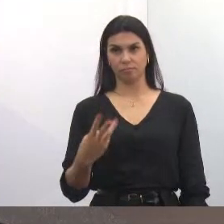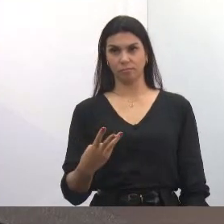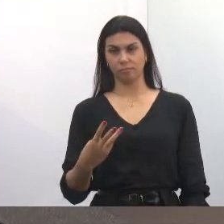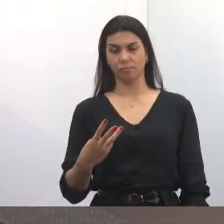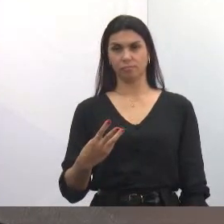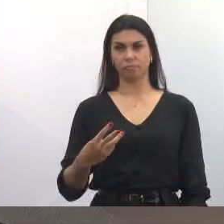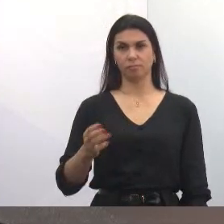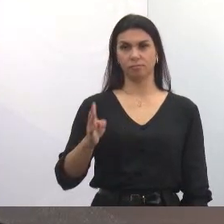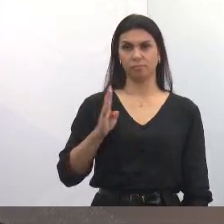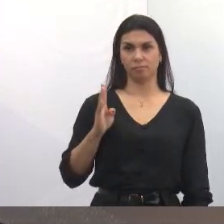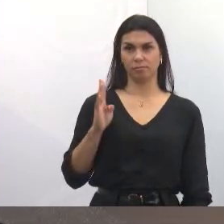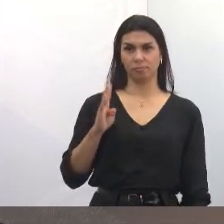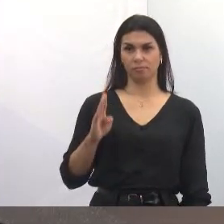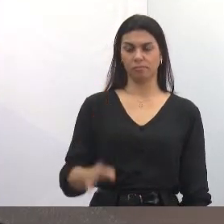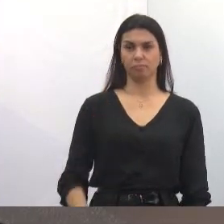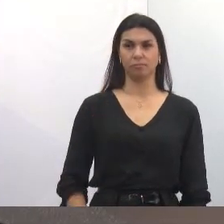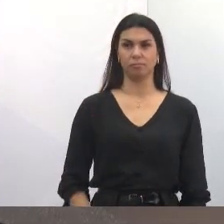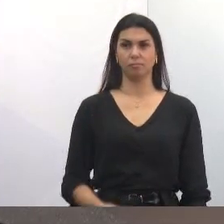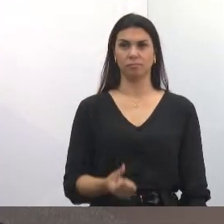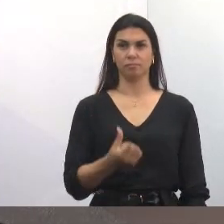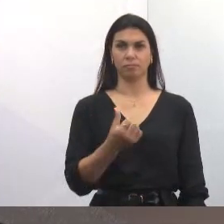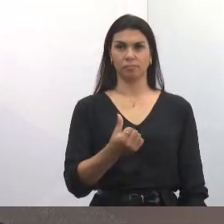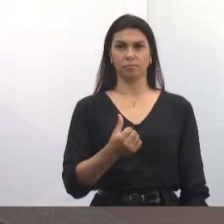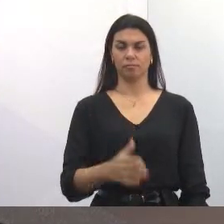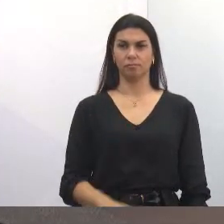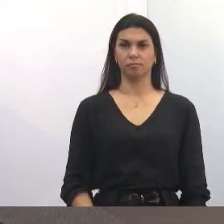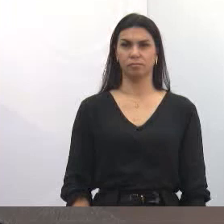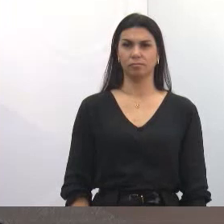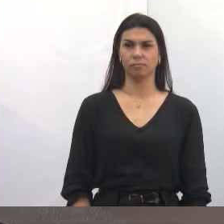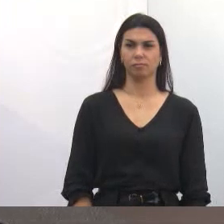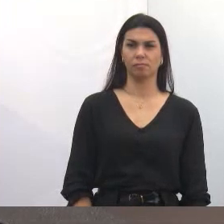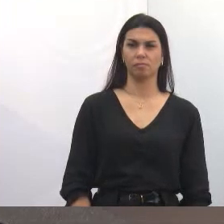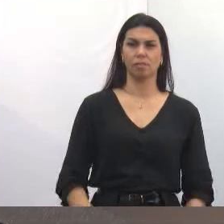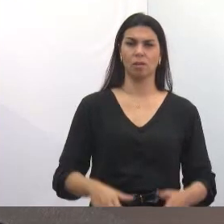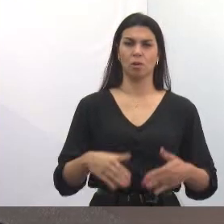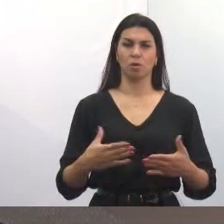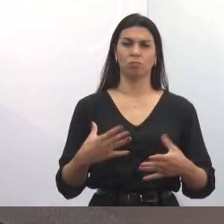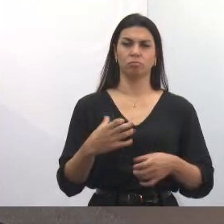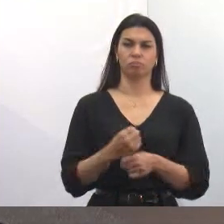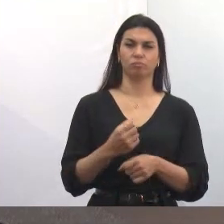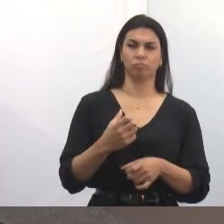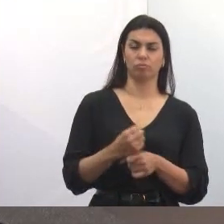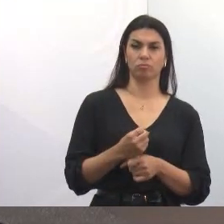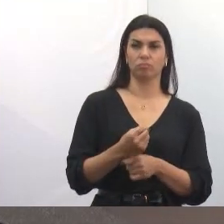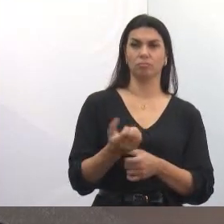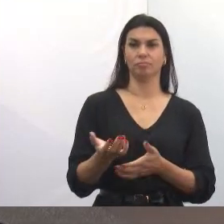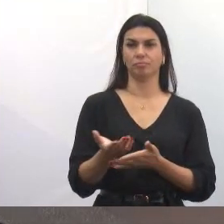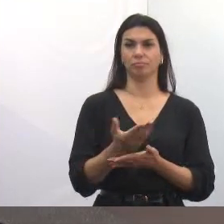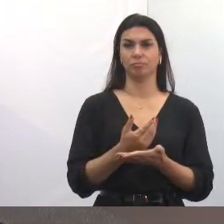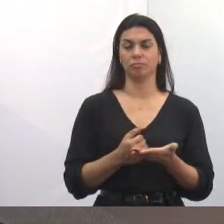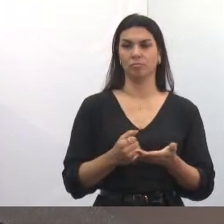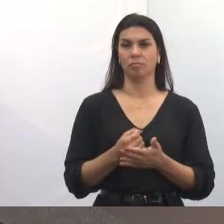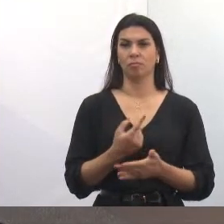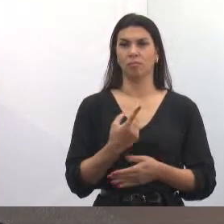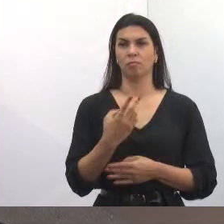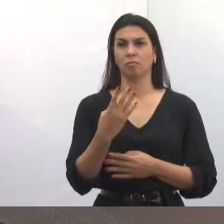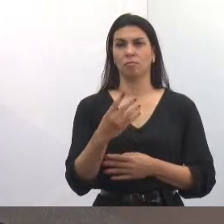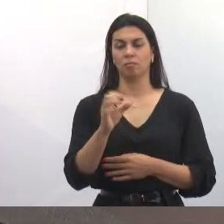nessas condições. 6. Qual a estimativa de arrecadação com a contribuição de 14%